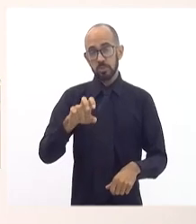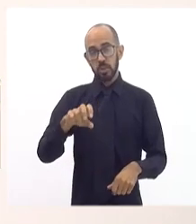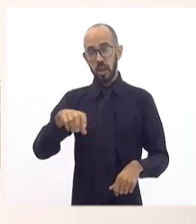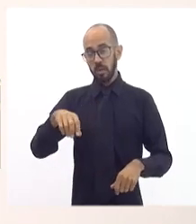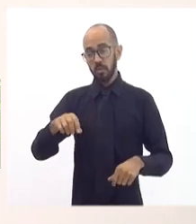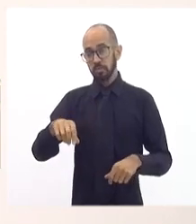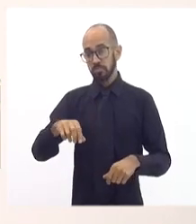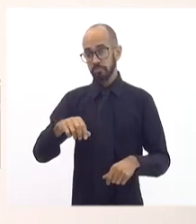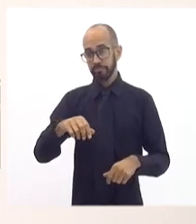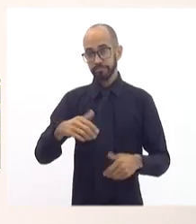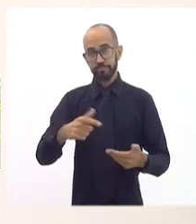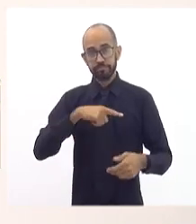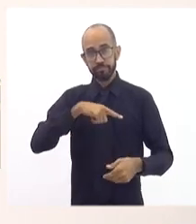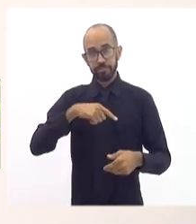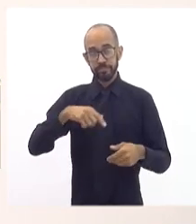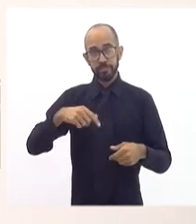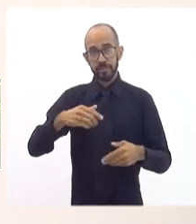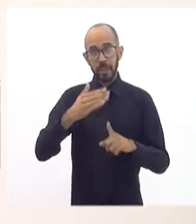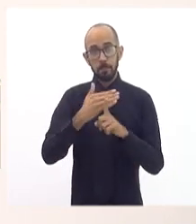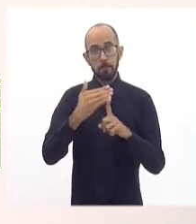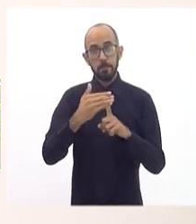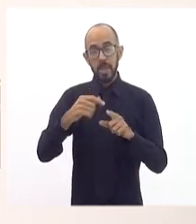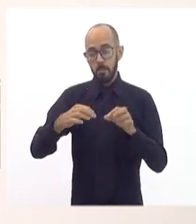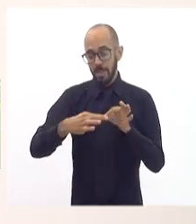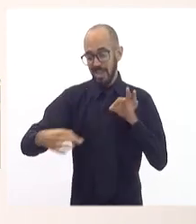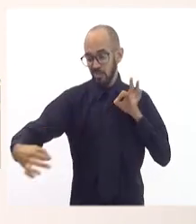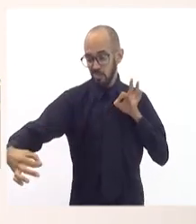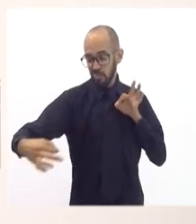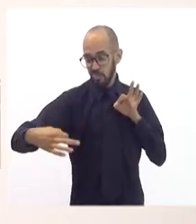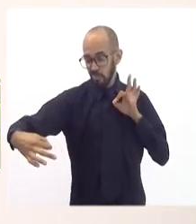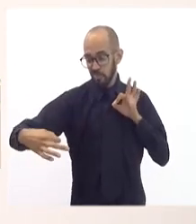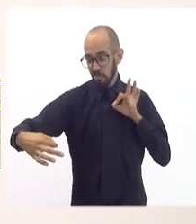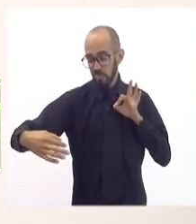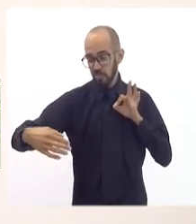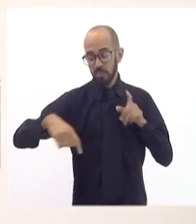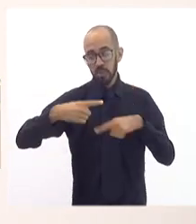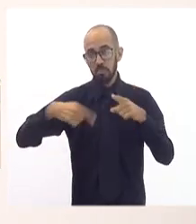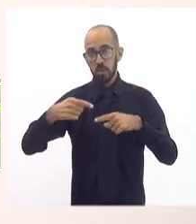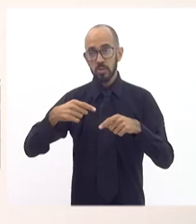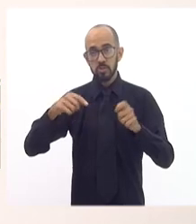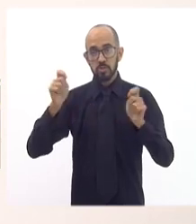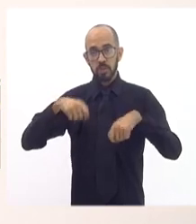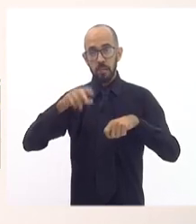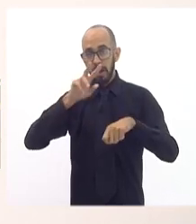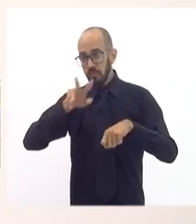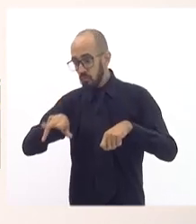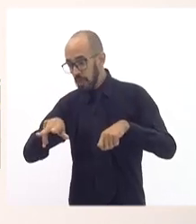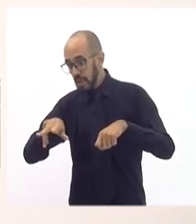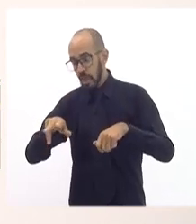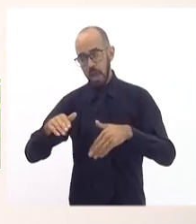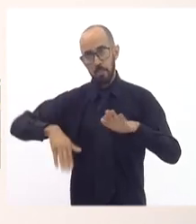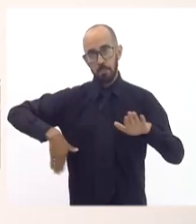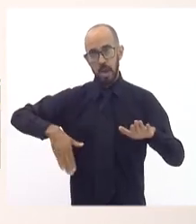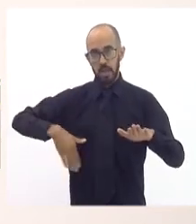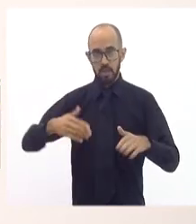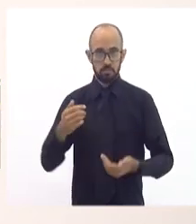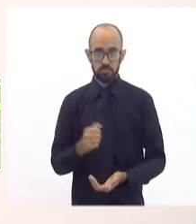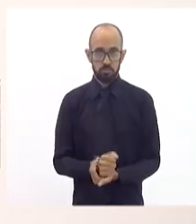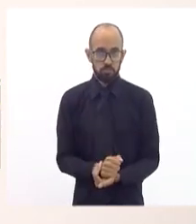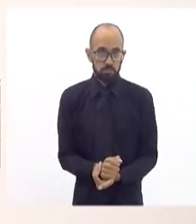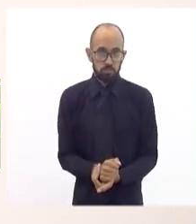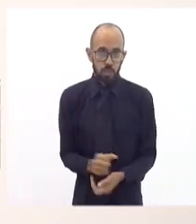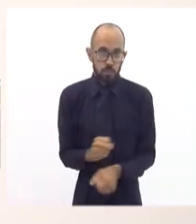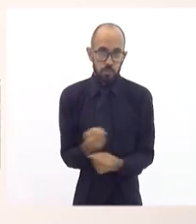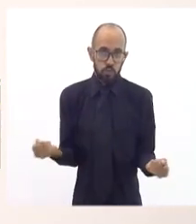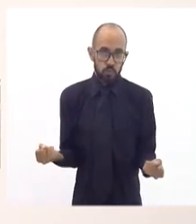do carro deputada sou morador de Sepetiba 30 anos eu não vou enxergar mais a praia né Por mais